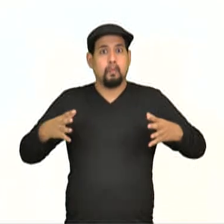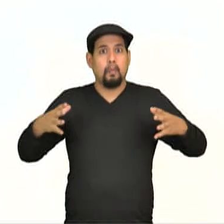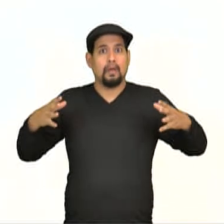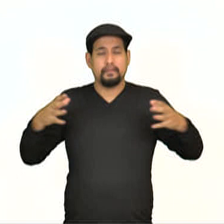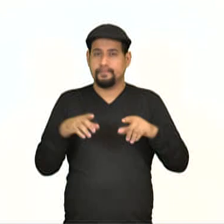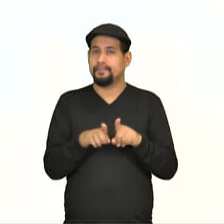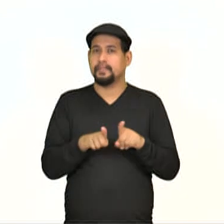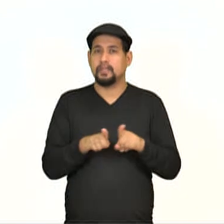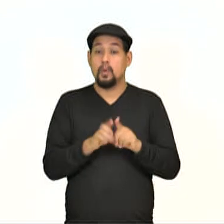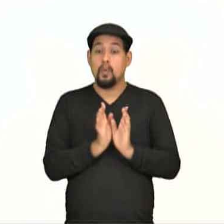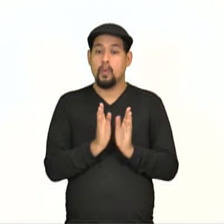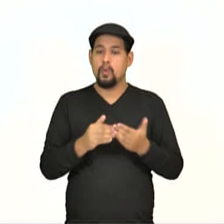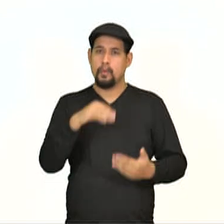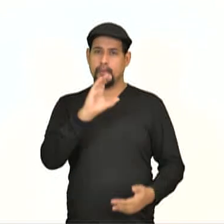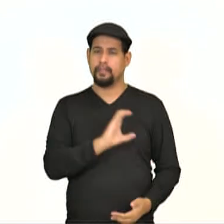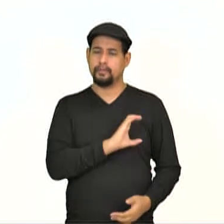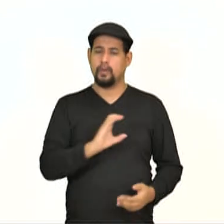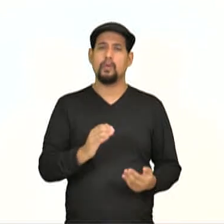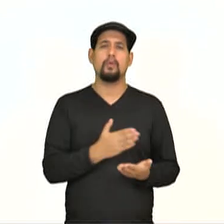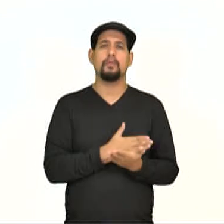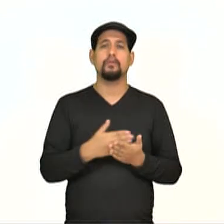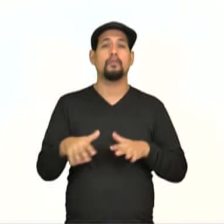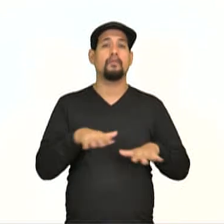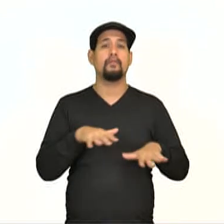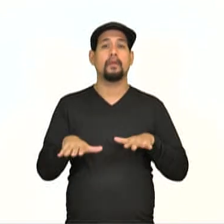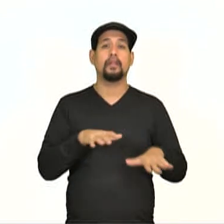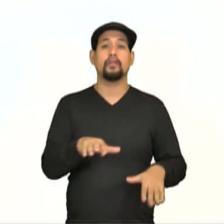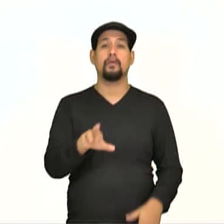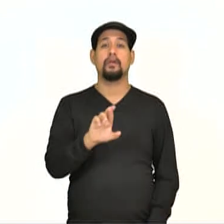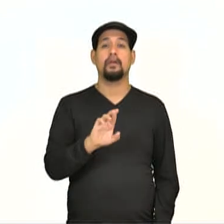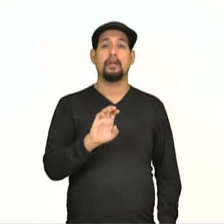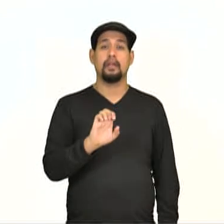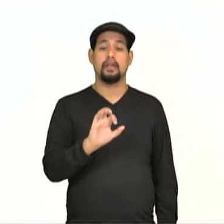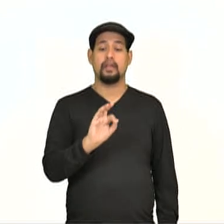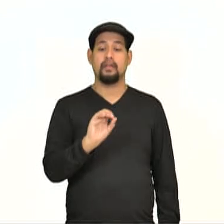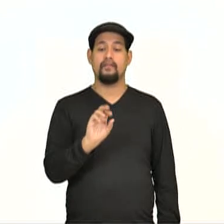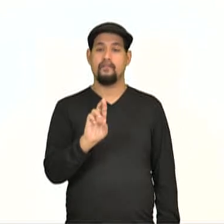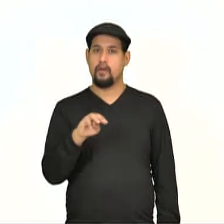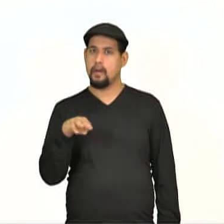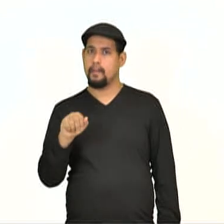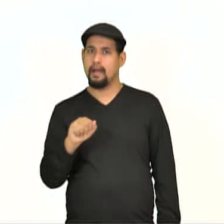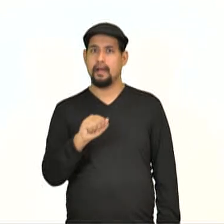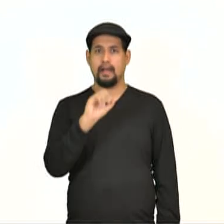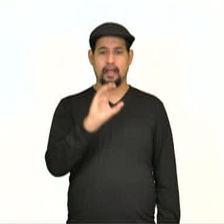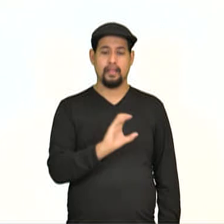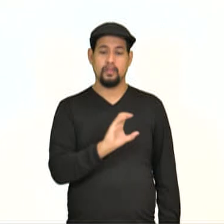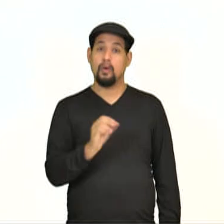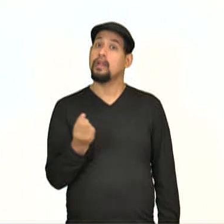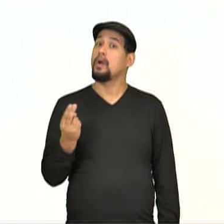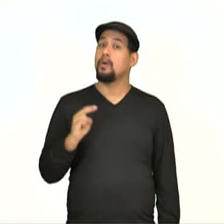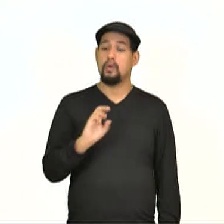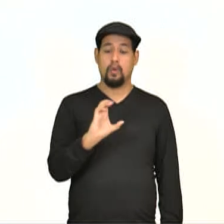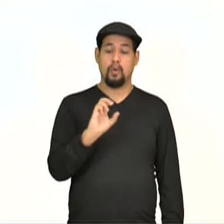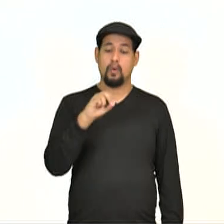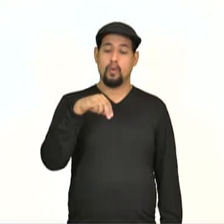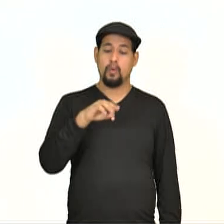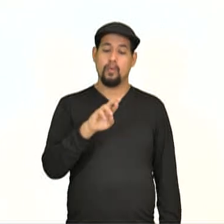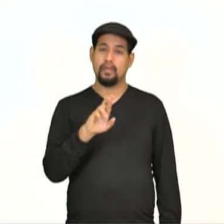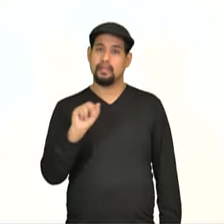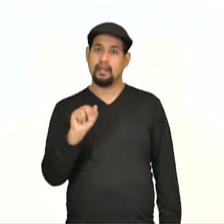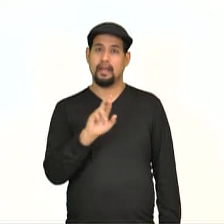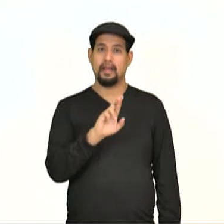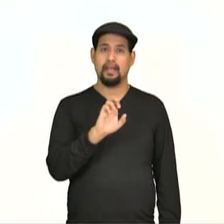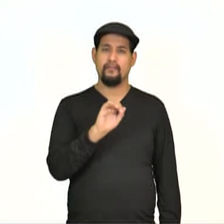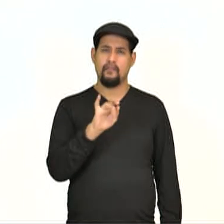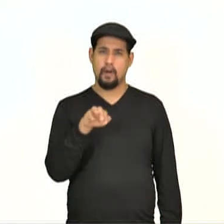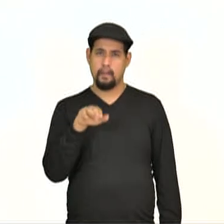liderança católica iniciou um movimento conhecido como Reforma Católica ou Contra-Reforma, impulsionada pelos jesuítas,